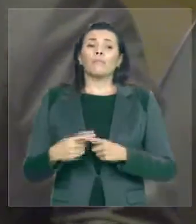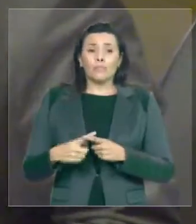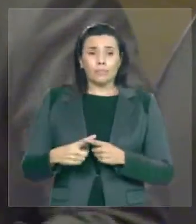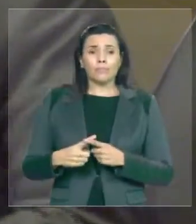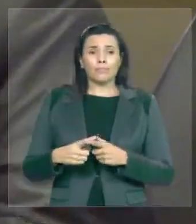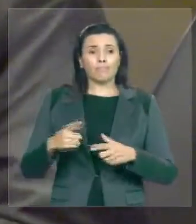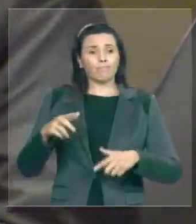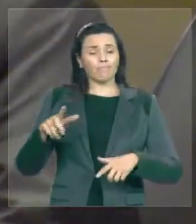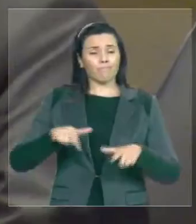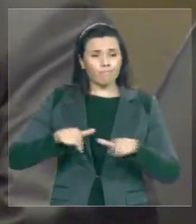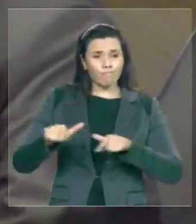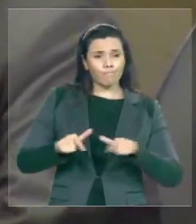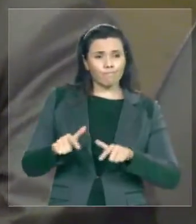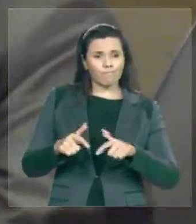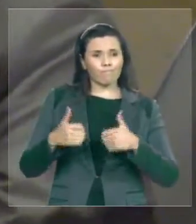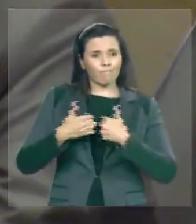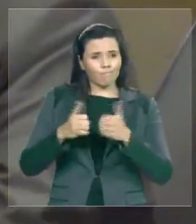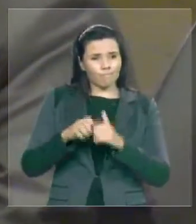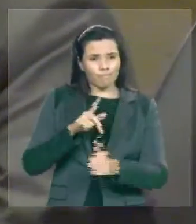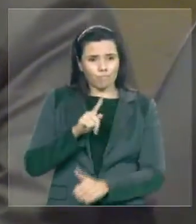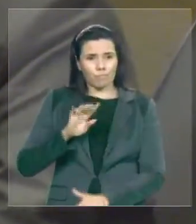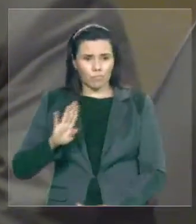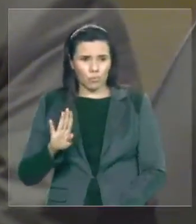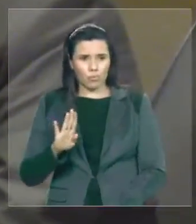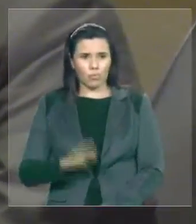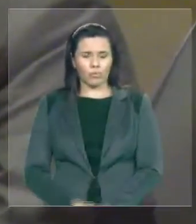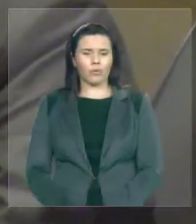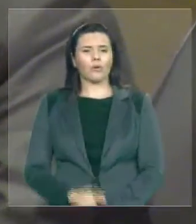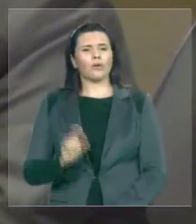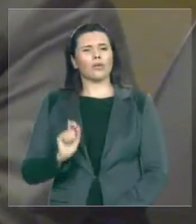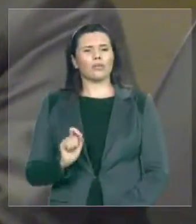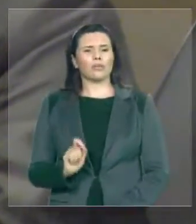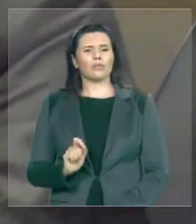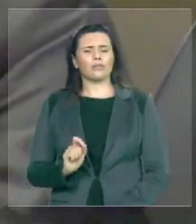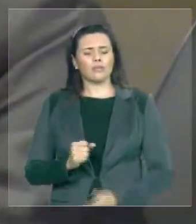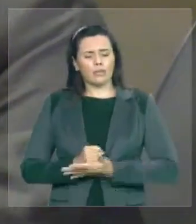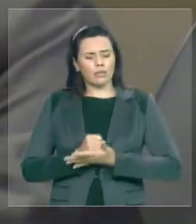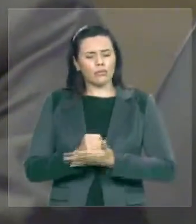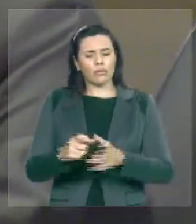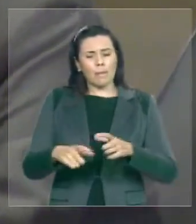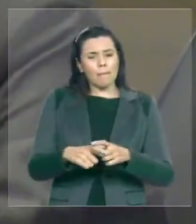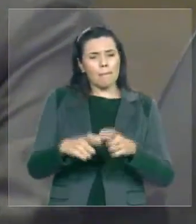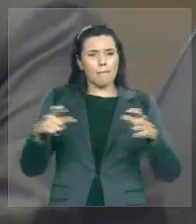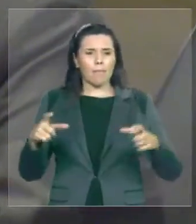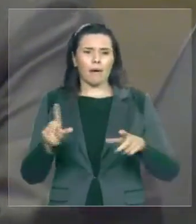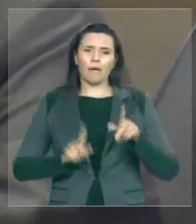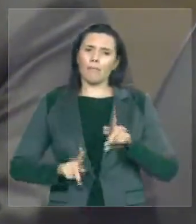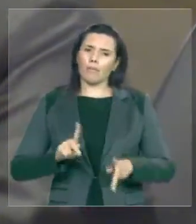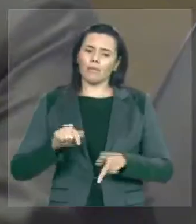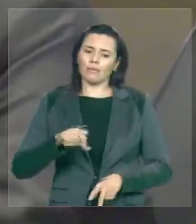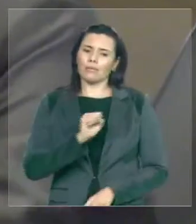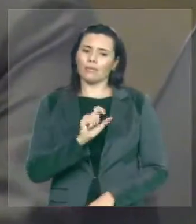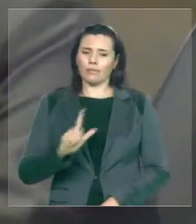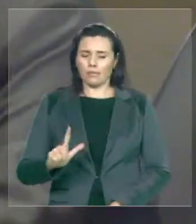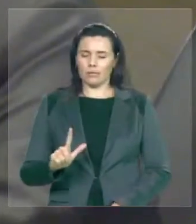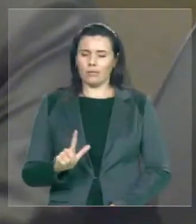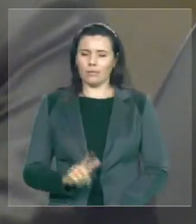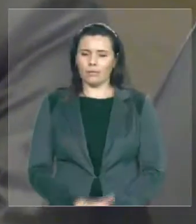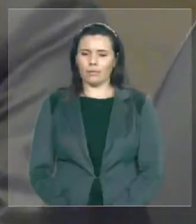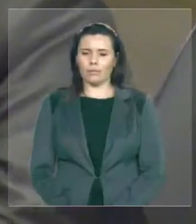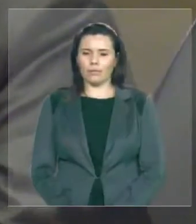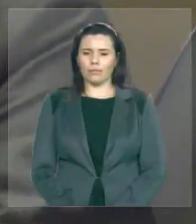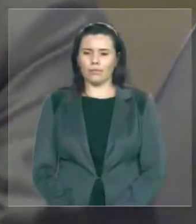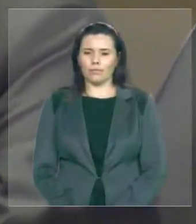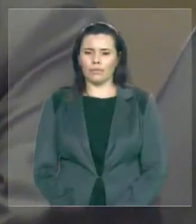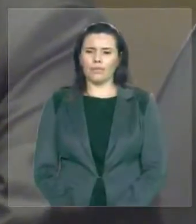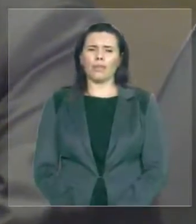que atinge uma grande camada da sociedade de São Luís, mormente aqueles